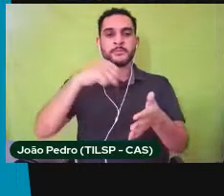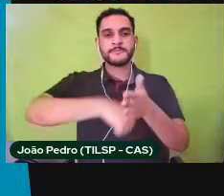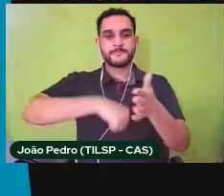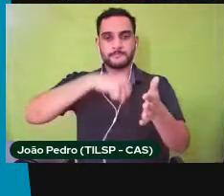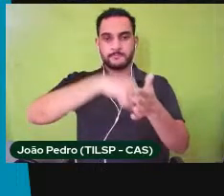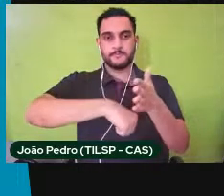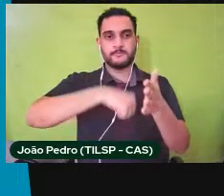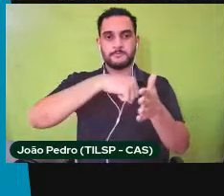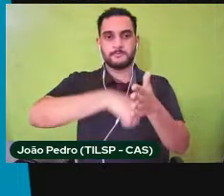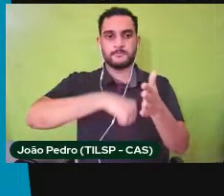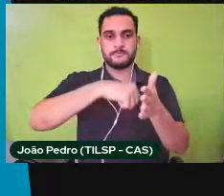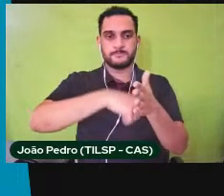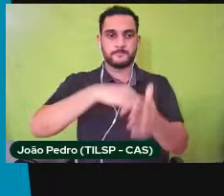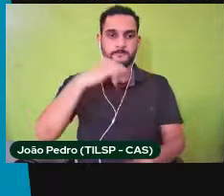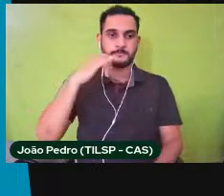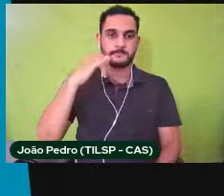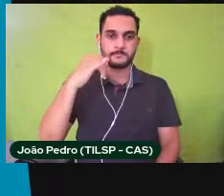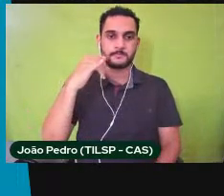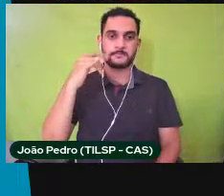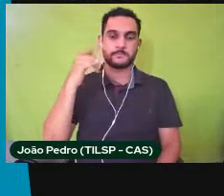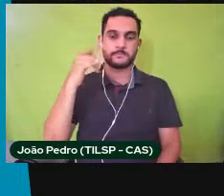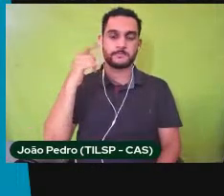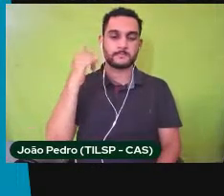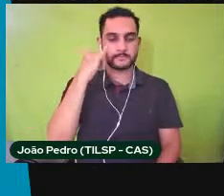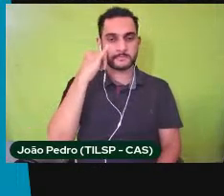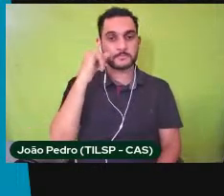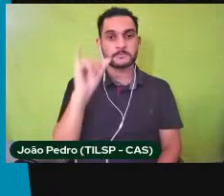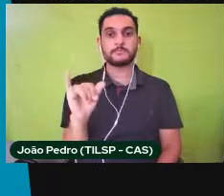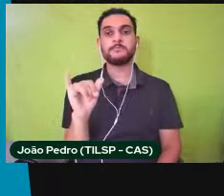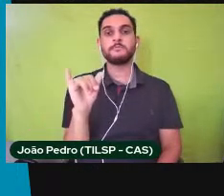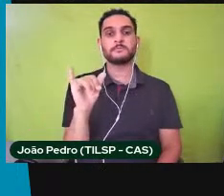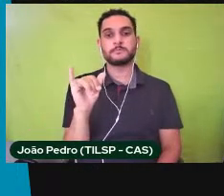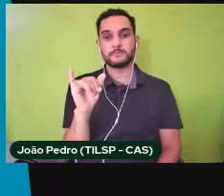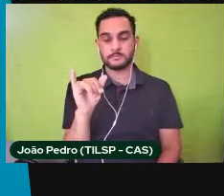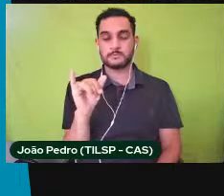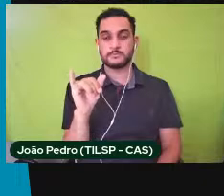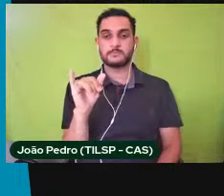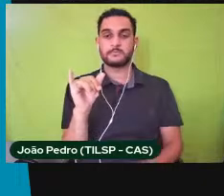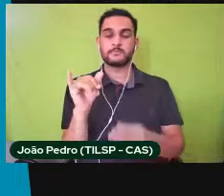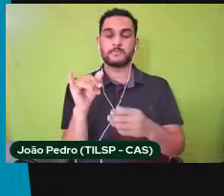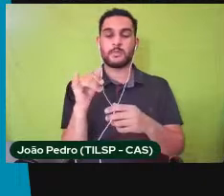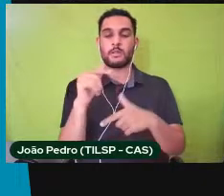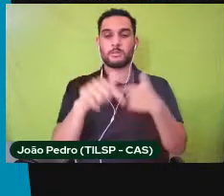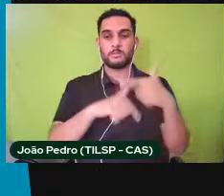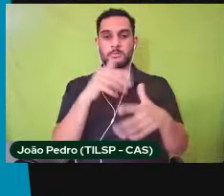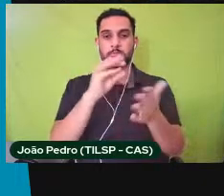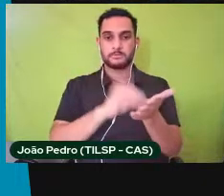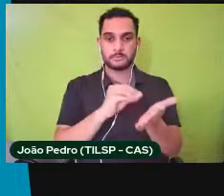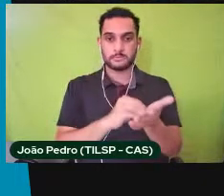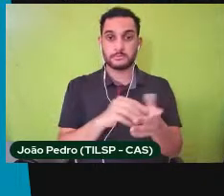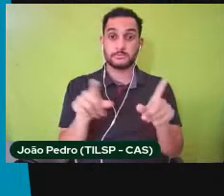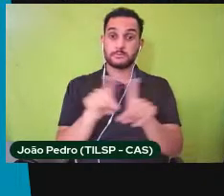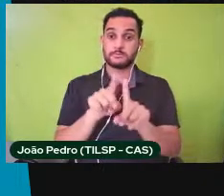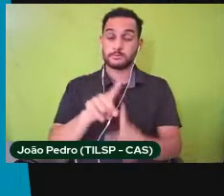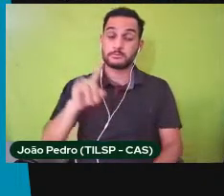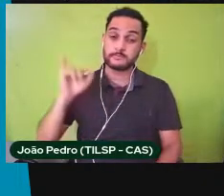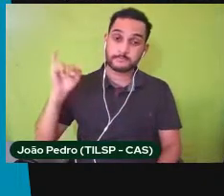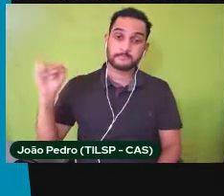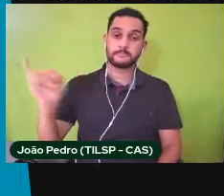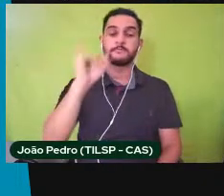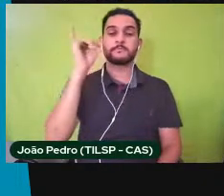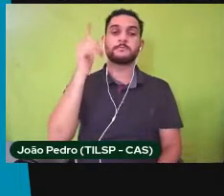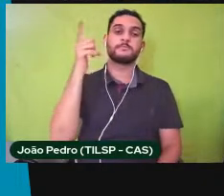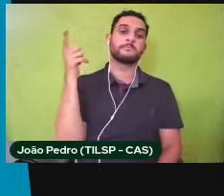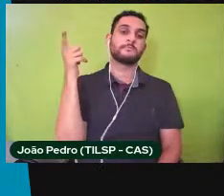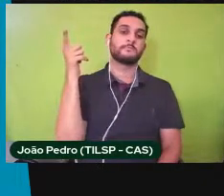uma condição sine qua non da vitalidade cultural das sociedades cada vez mais orientadas para o saber e garantia de